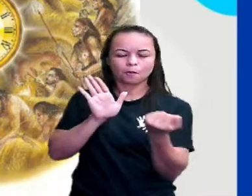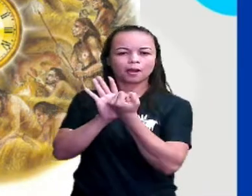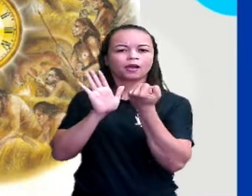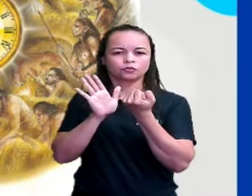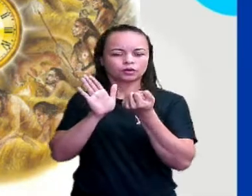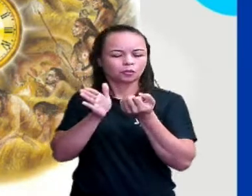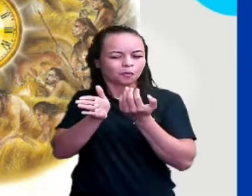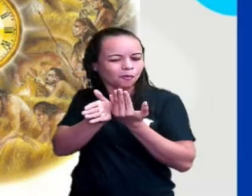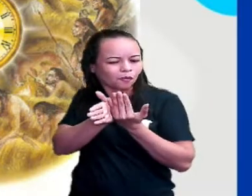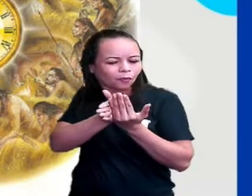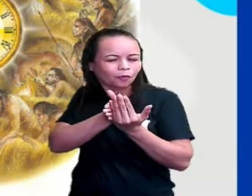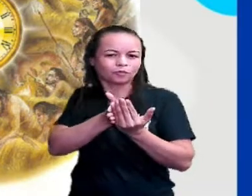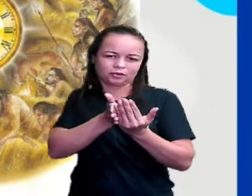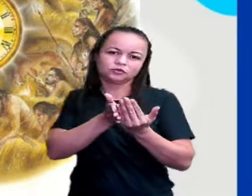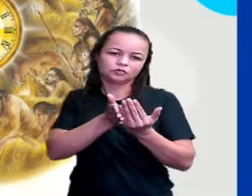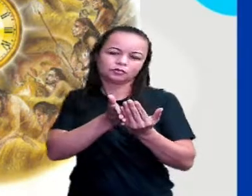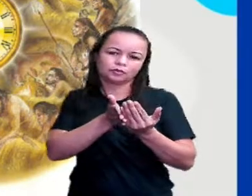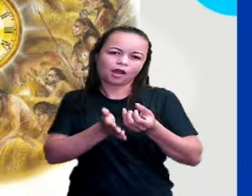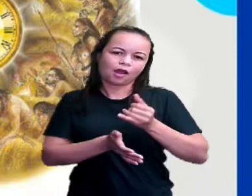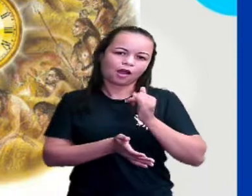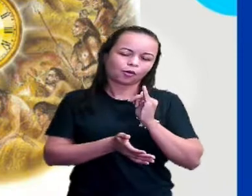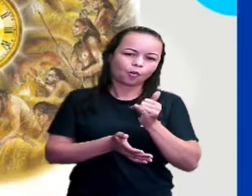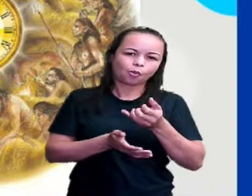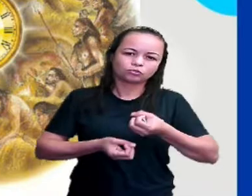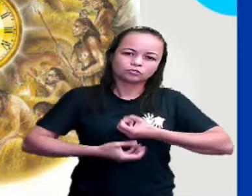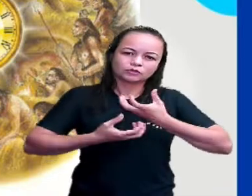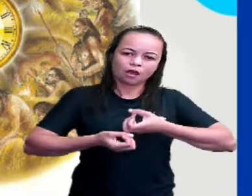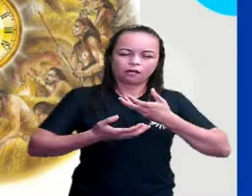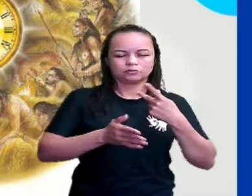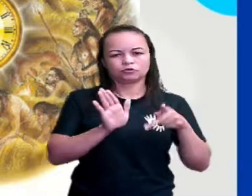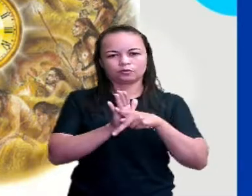de partida para contar a sua história. Então, como é que a gente